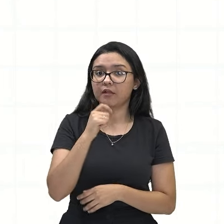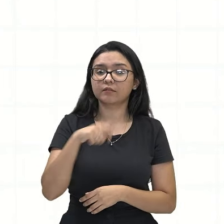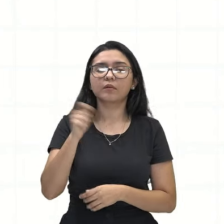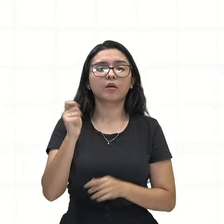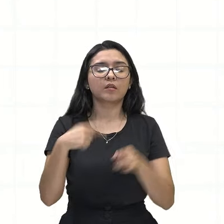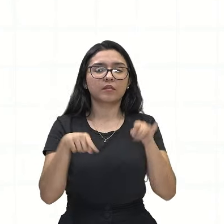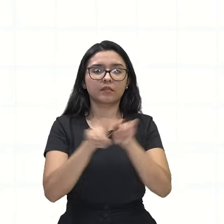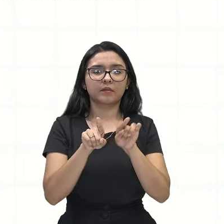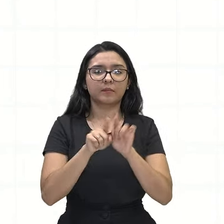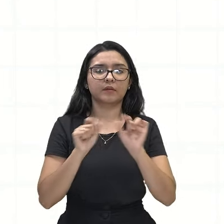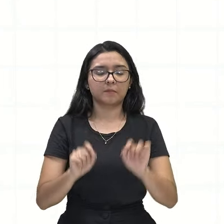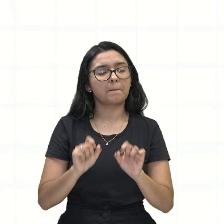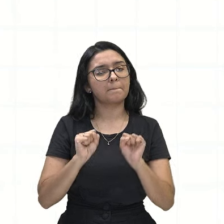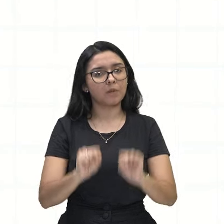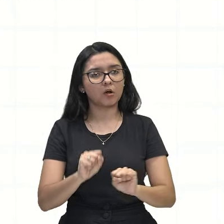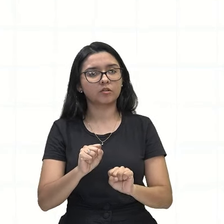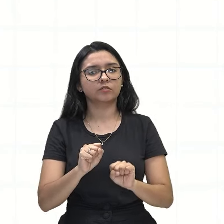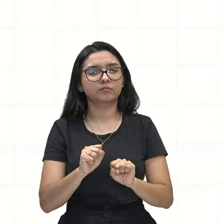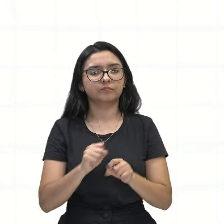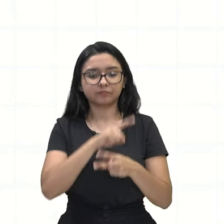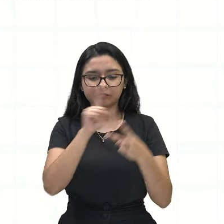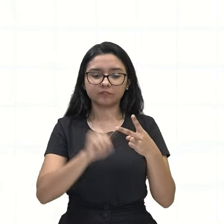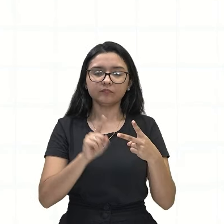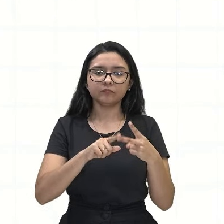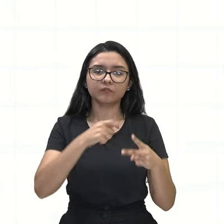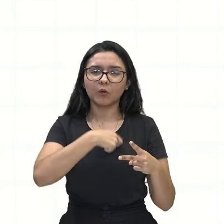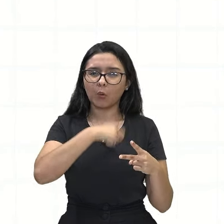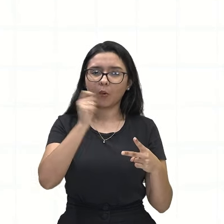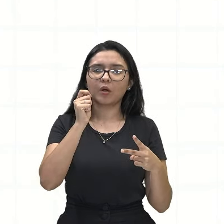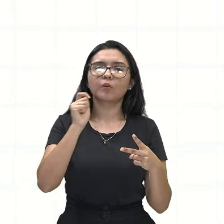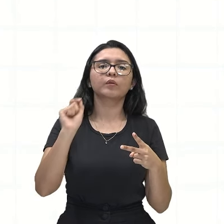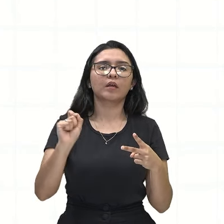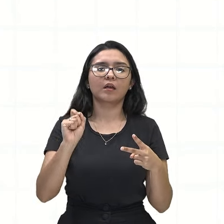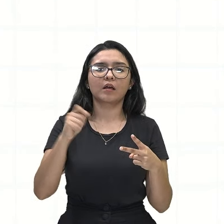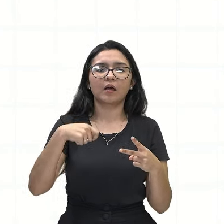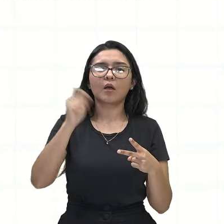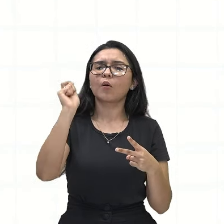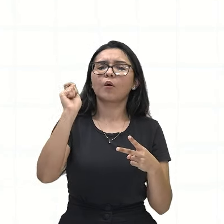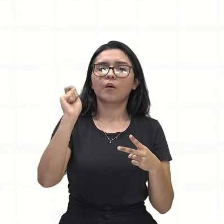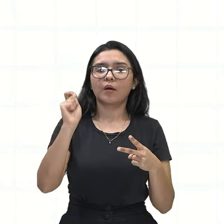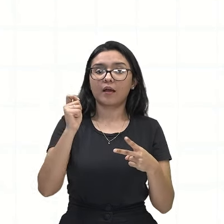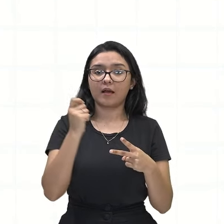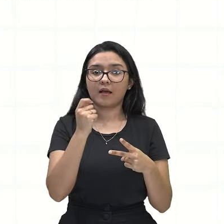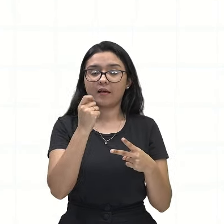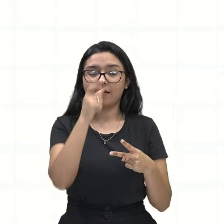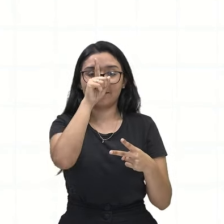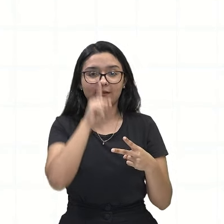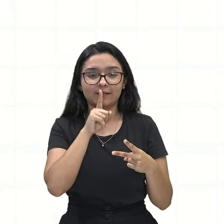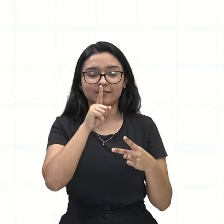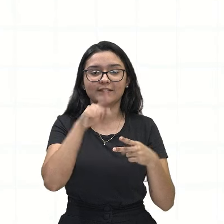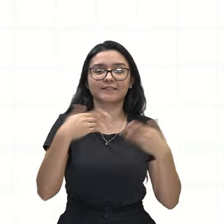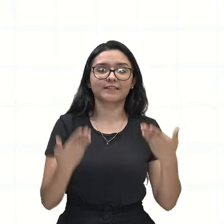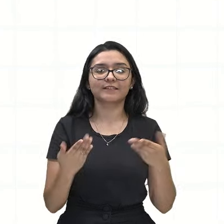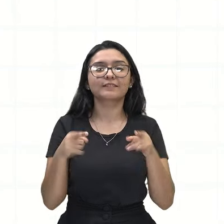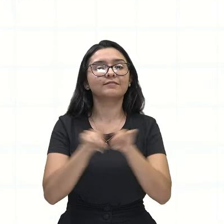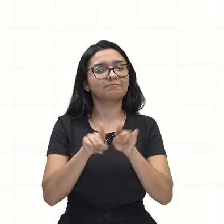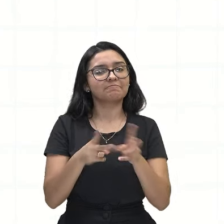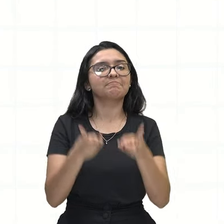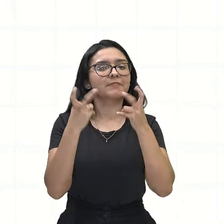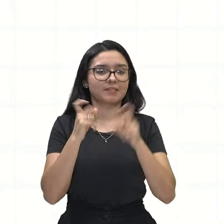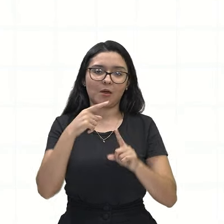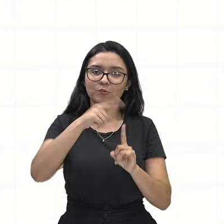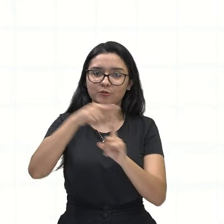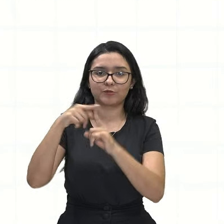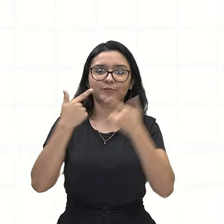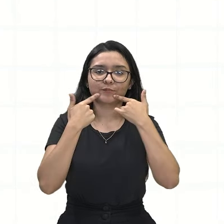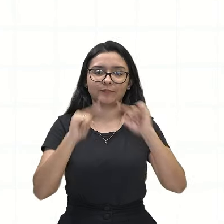vermelha, e pode apresentar também um cartão com a cor amarela. Notem aí que isso é um tipo de